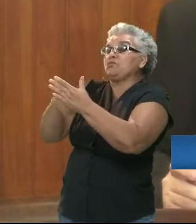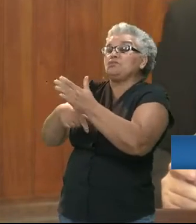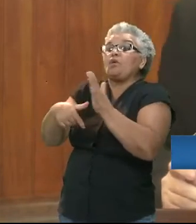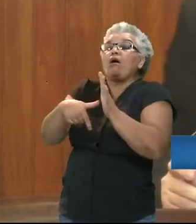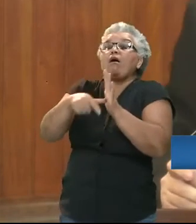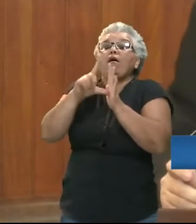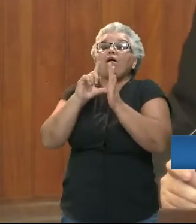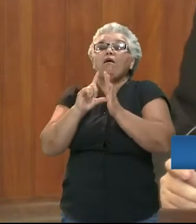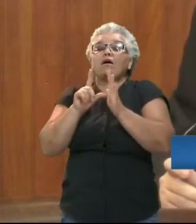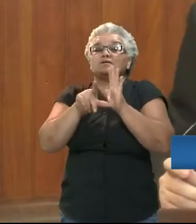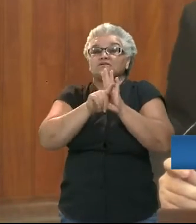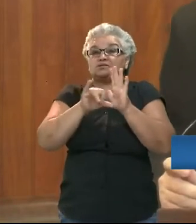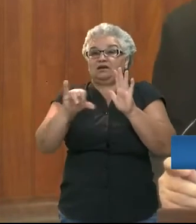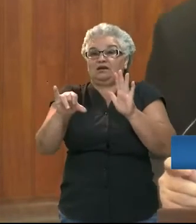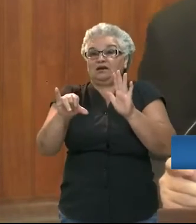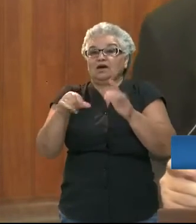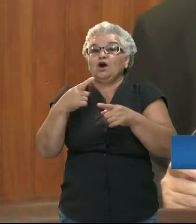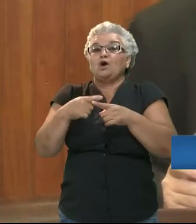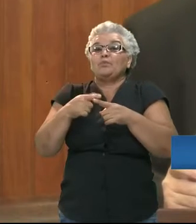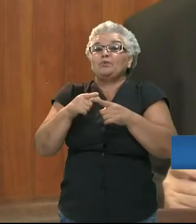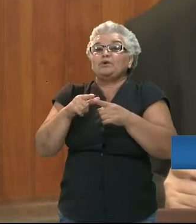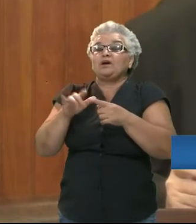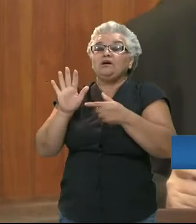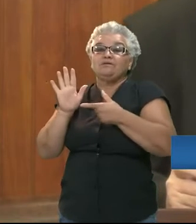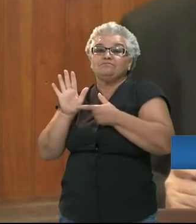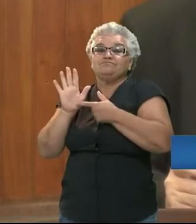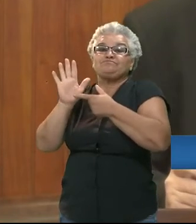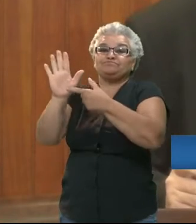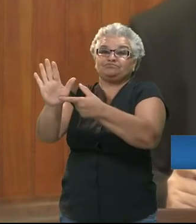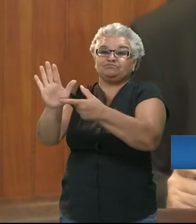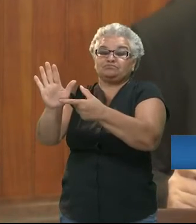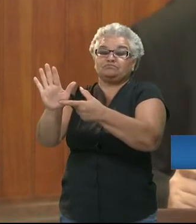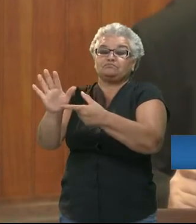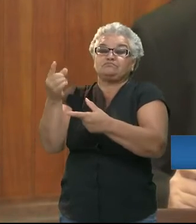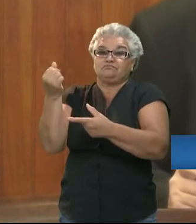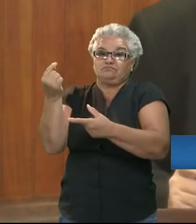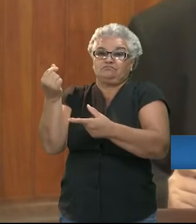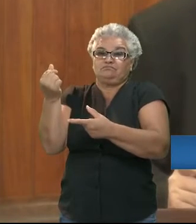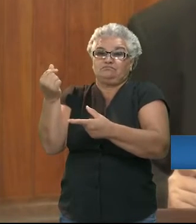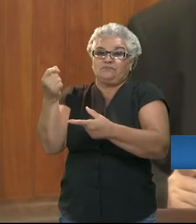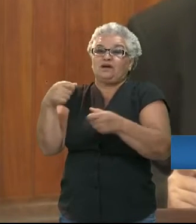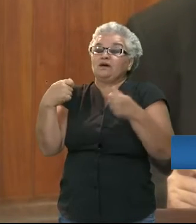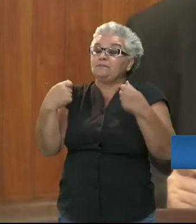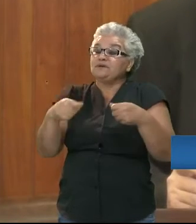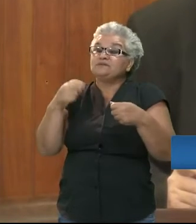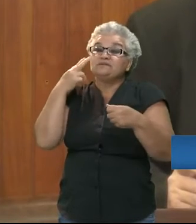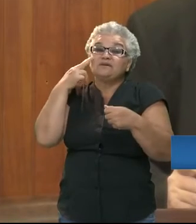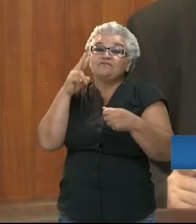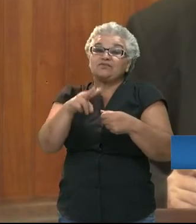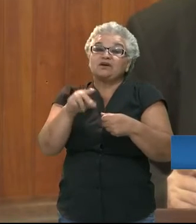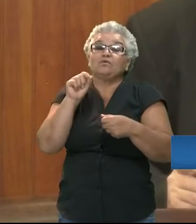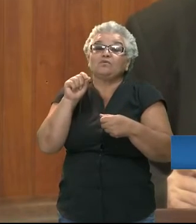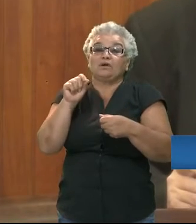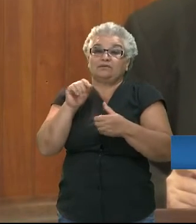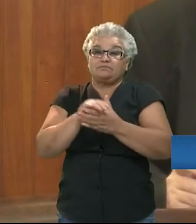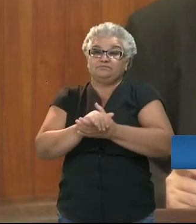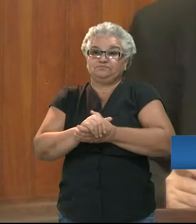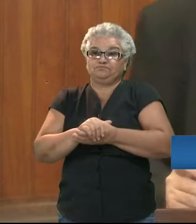não é? Porque matéria tributária tem que ter o princípio da anterioridade. Tem sim, mas tem a ver com a